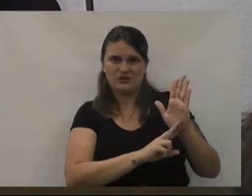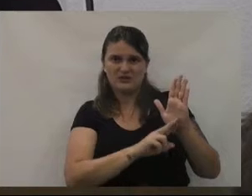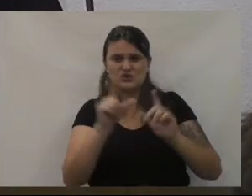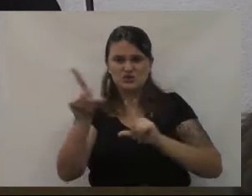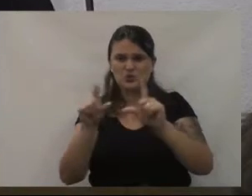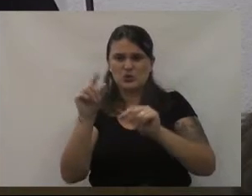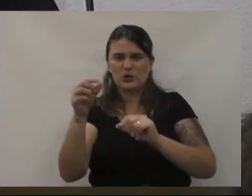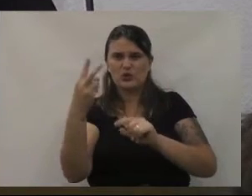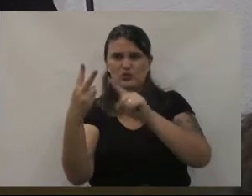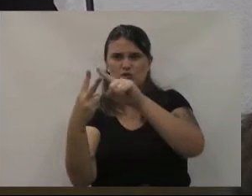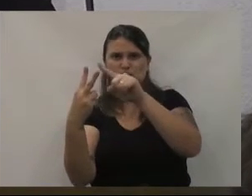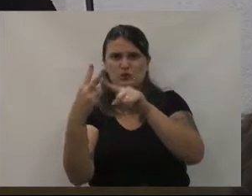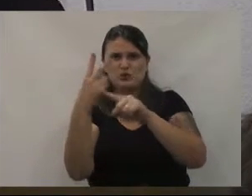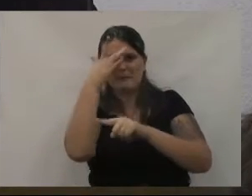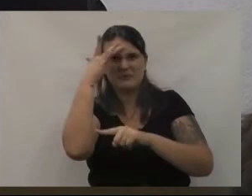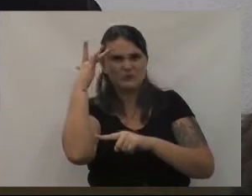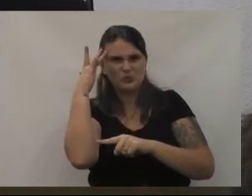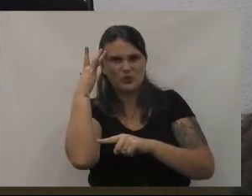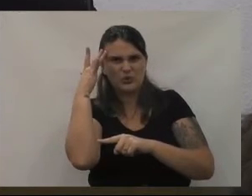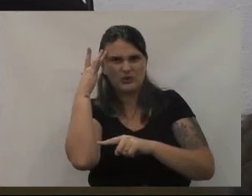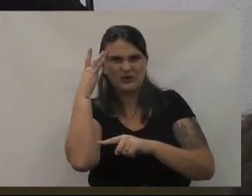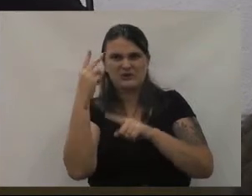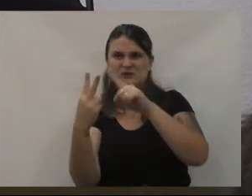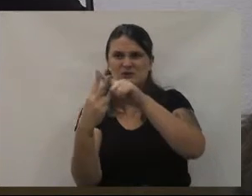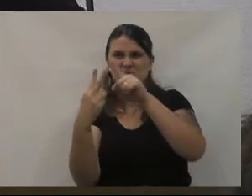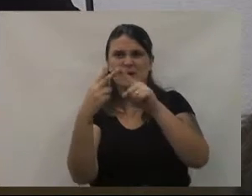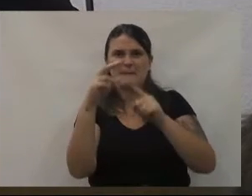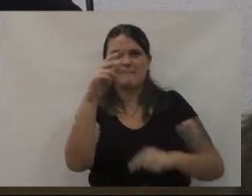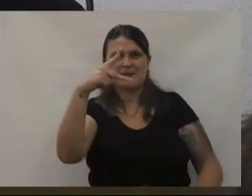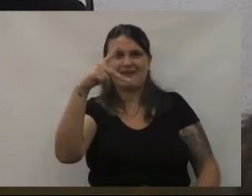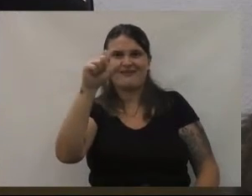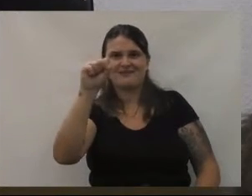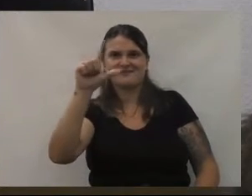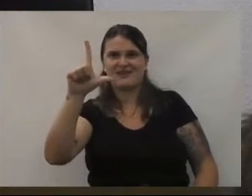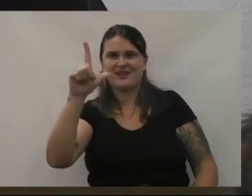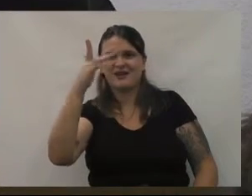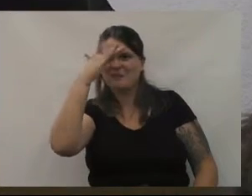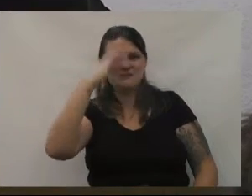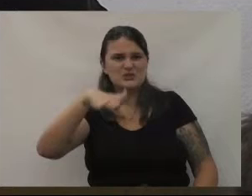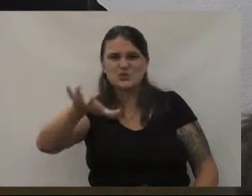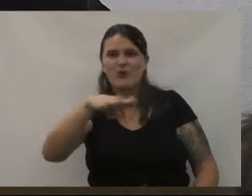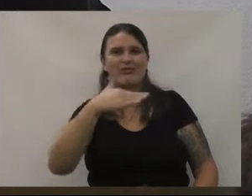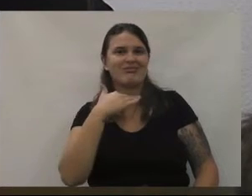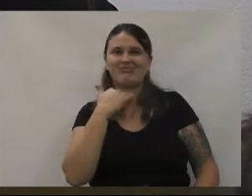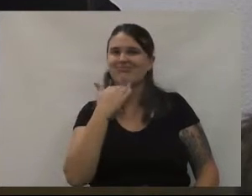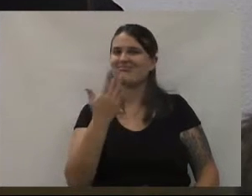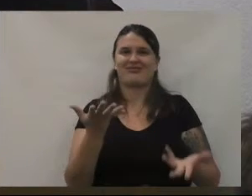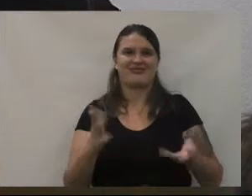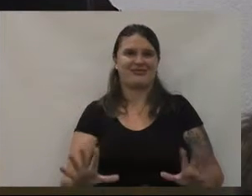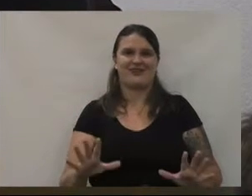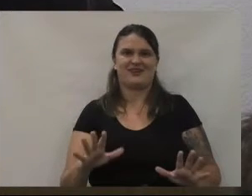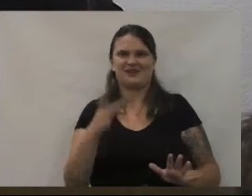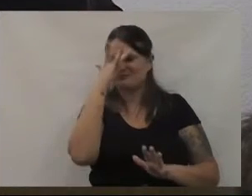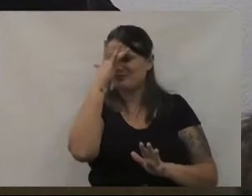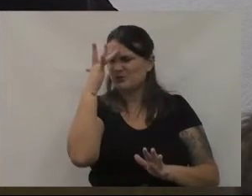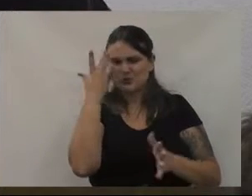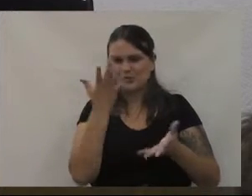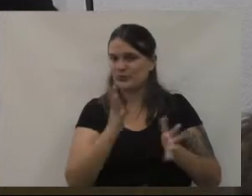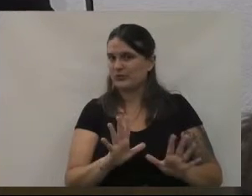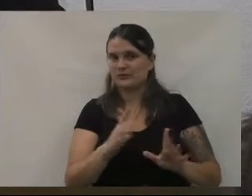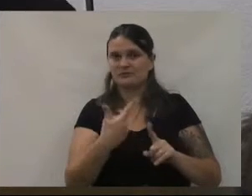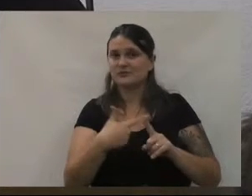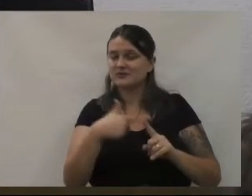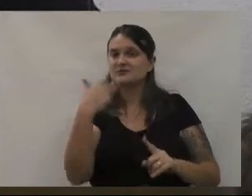Acabaram pegando 2 a laço, coincidentemente 2 do PSL, porque ninguém queria. Os caras fugiram daquilo como o diabo foge da cruz,